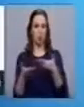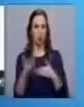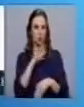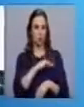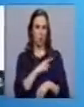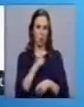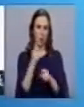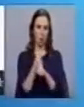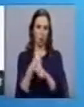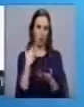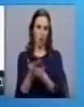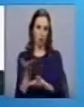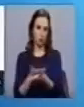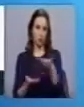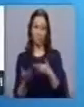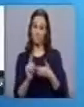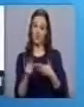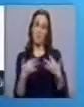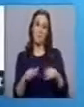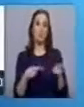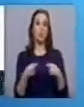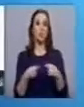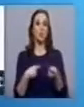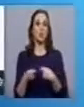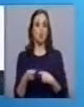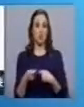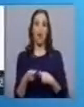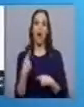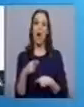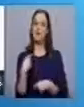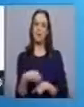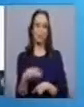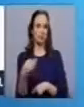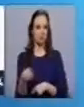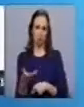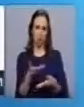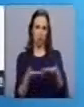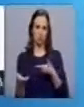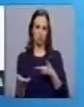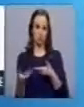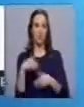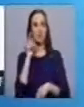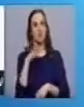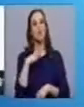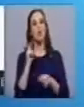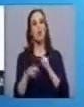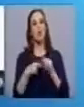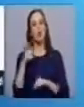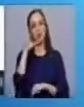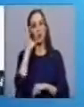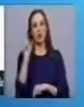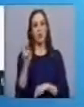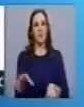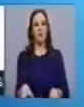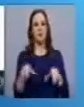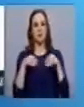que é certo é que numa negociação faz sempre se pôr a palavra contrapartidas e vamos ver então o que querem ver da parte do Governo para aceitarem